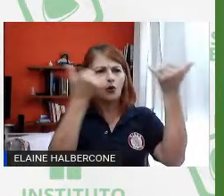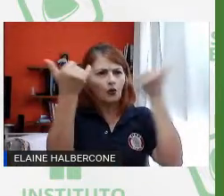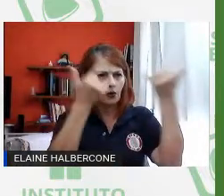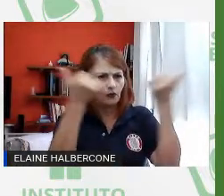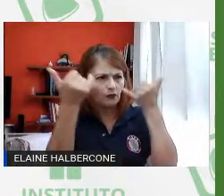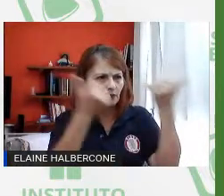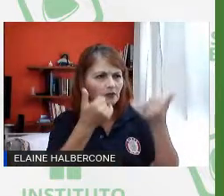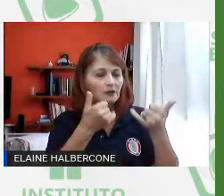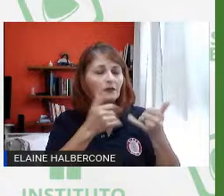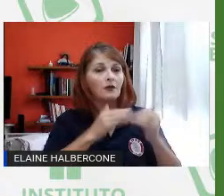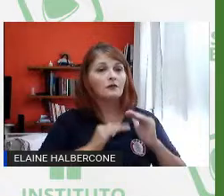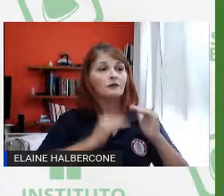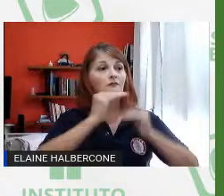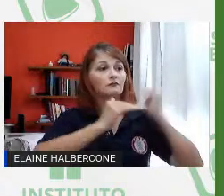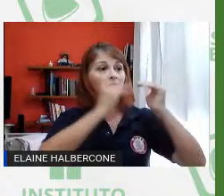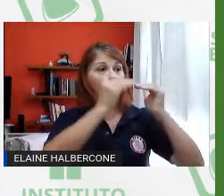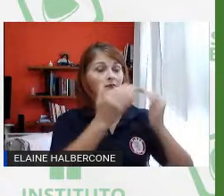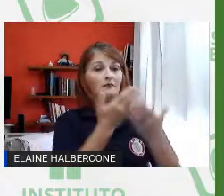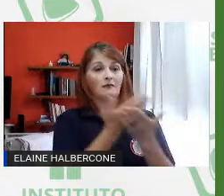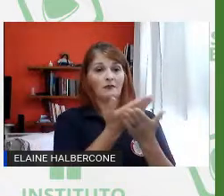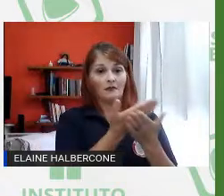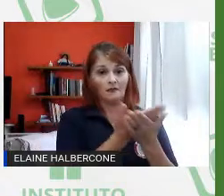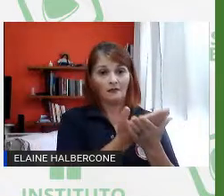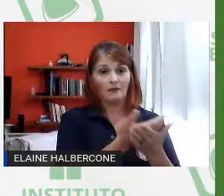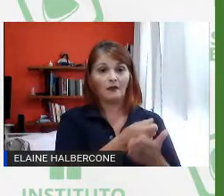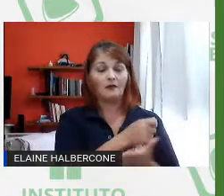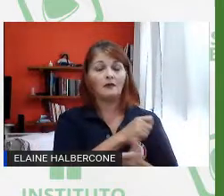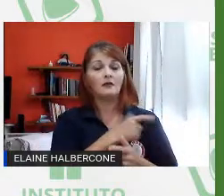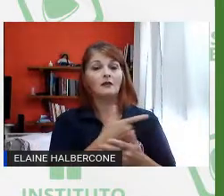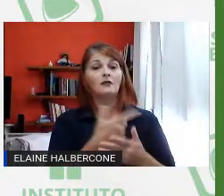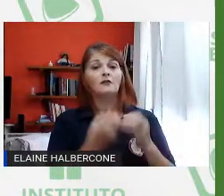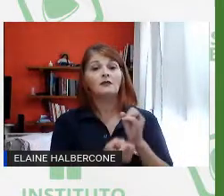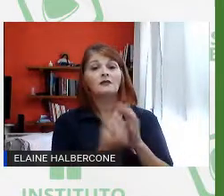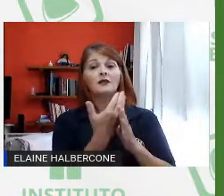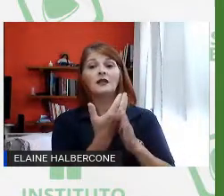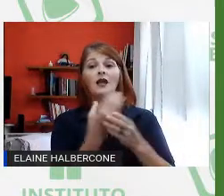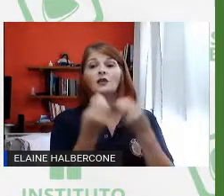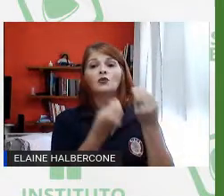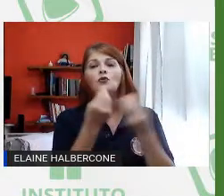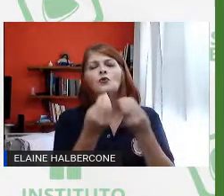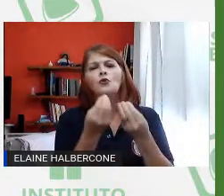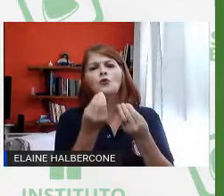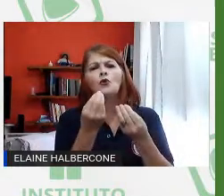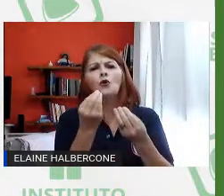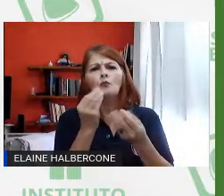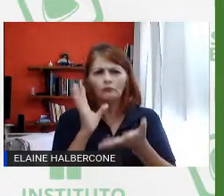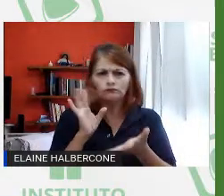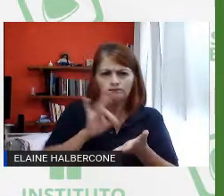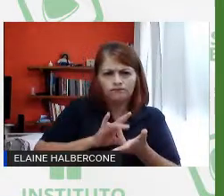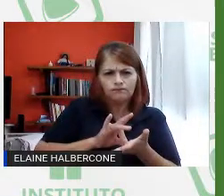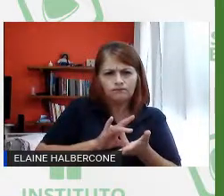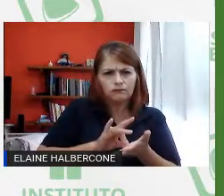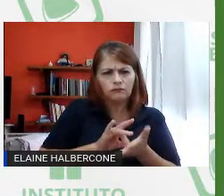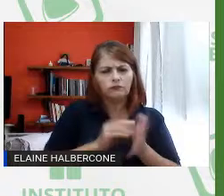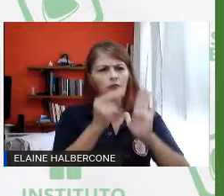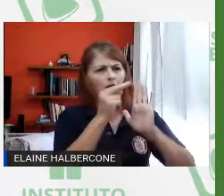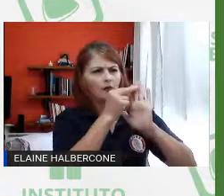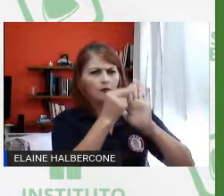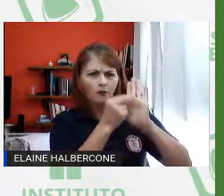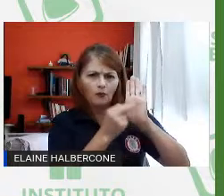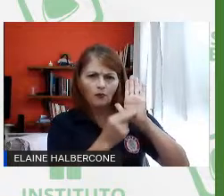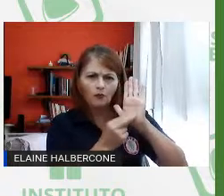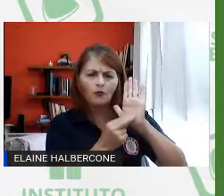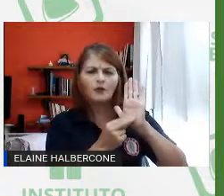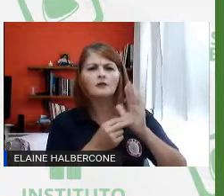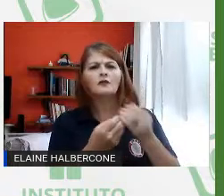escolares, devendo esta ser constituída com o rigor e a burocracia do preenchimento difíceis e